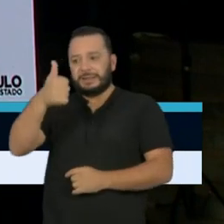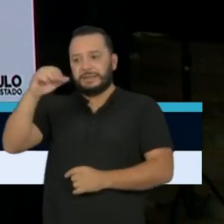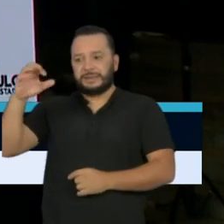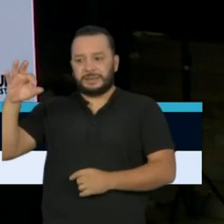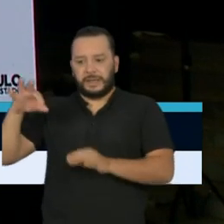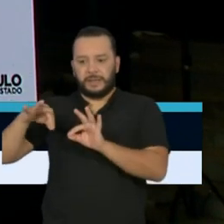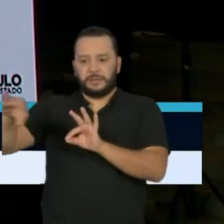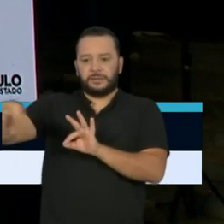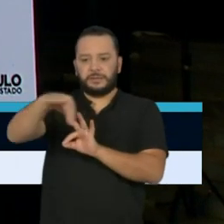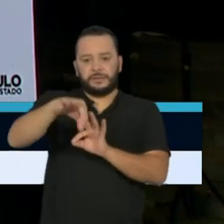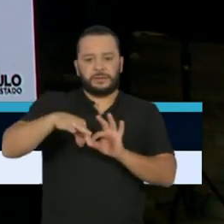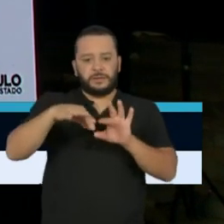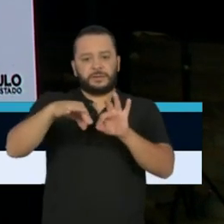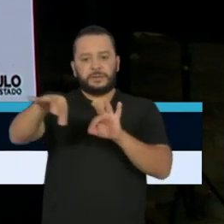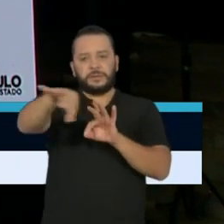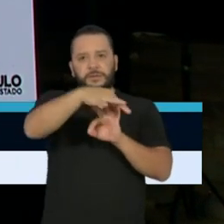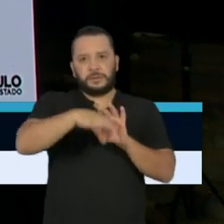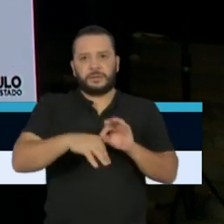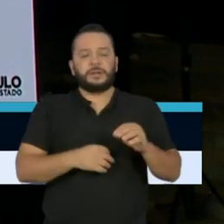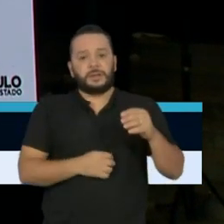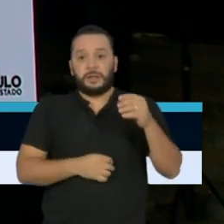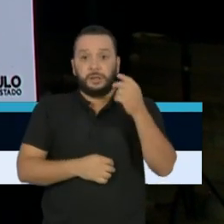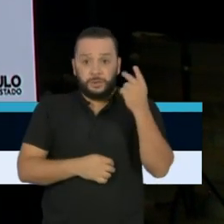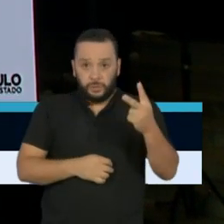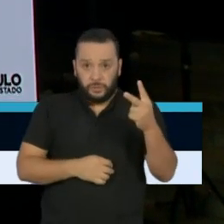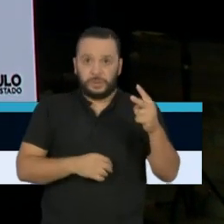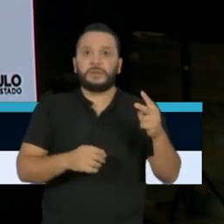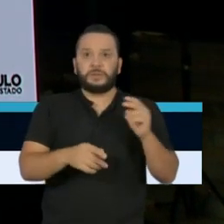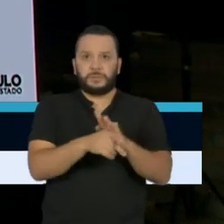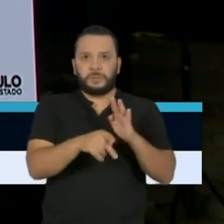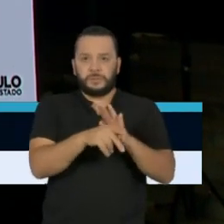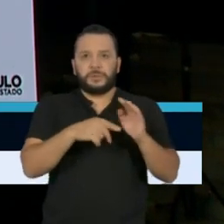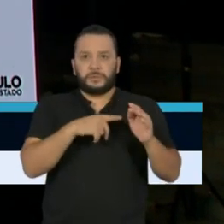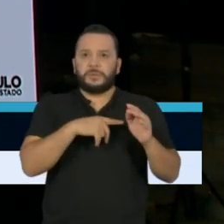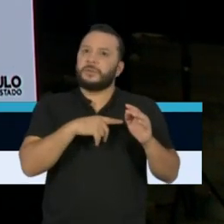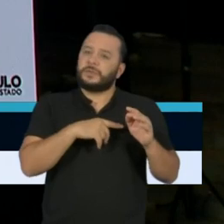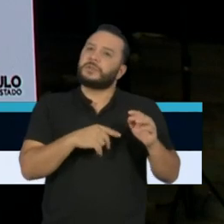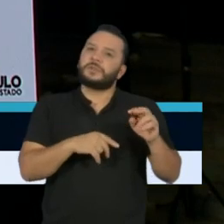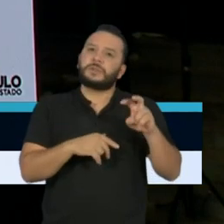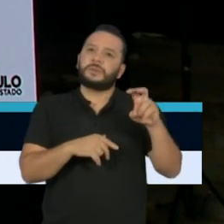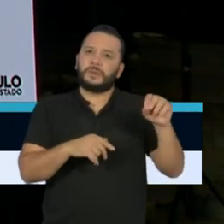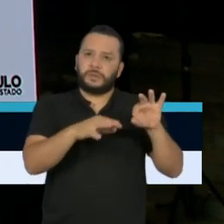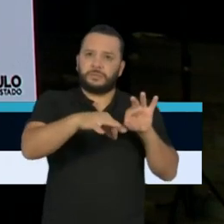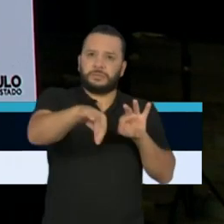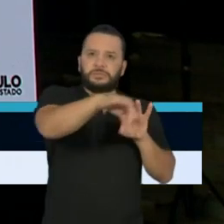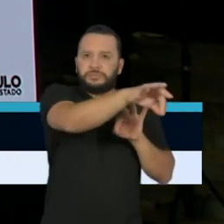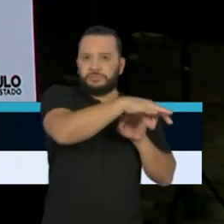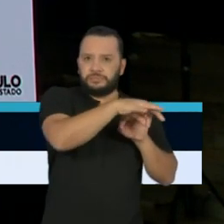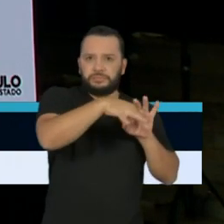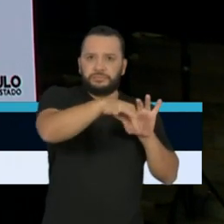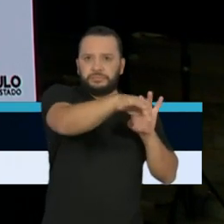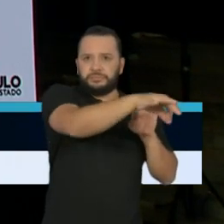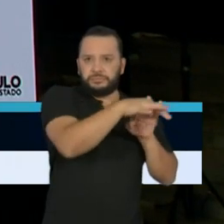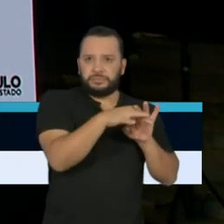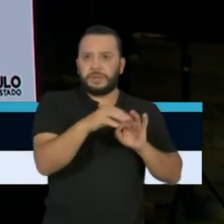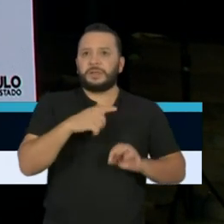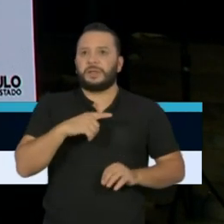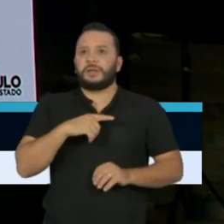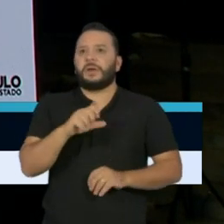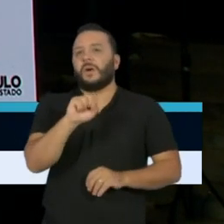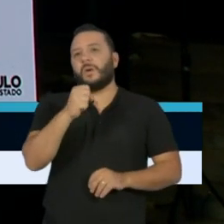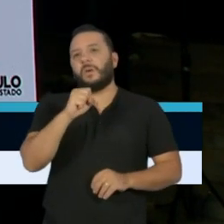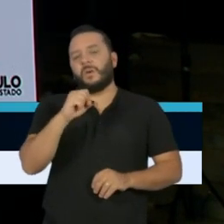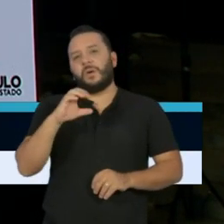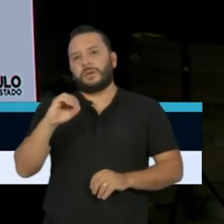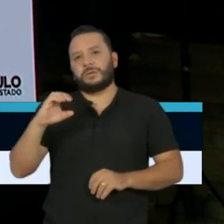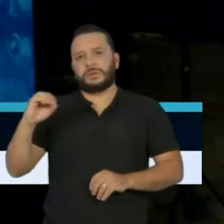de saúde que vão trabalhar nesta unidade por intermédio